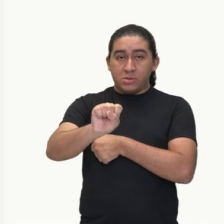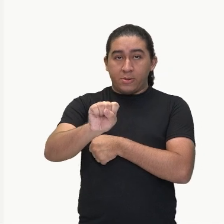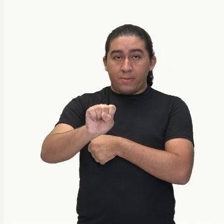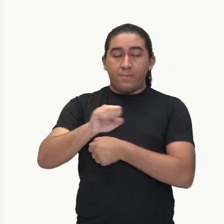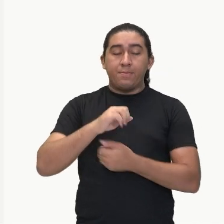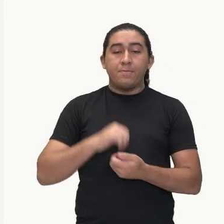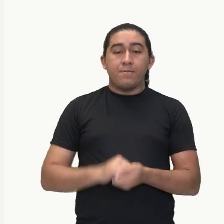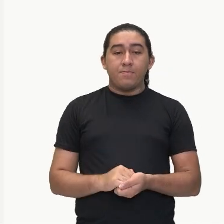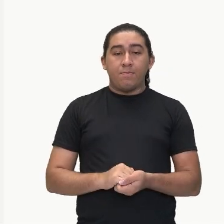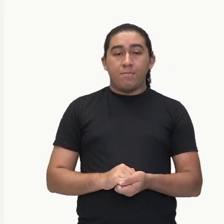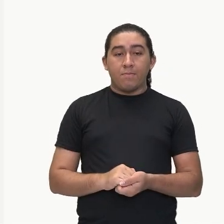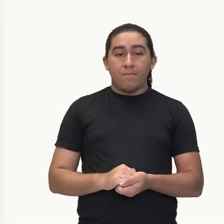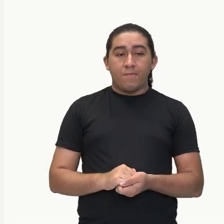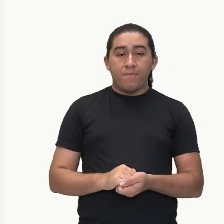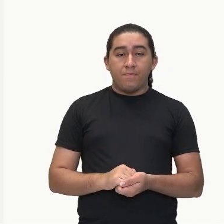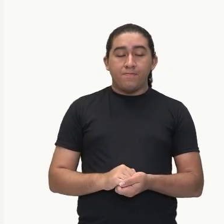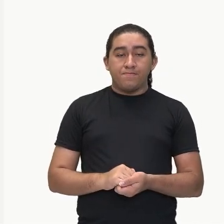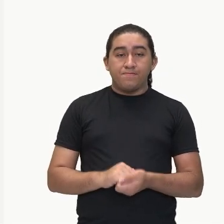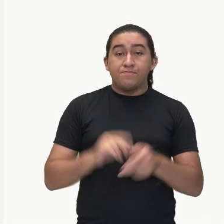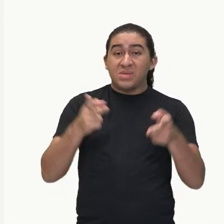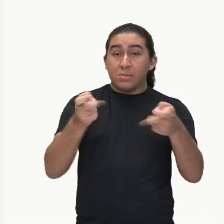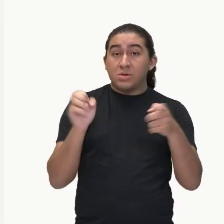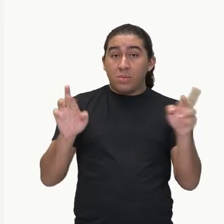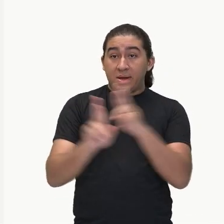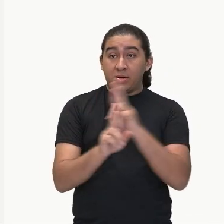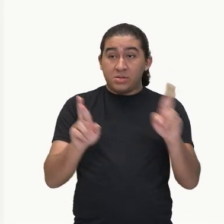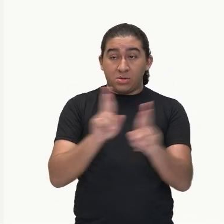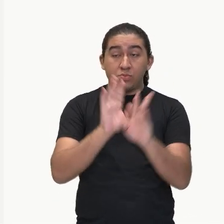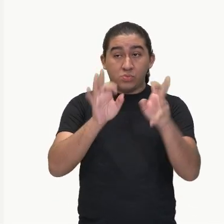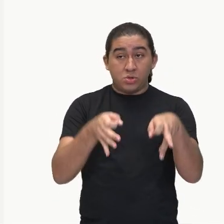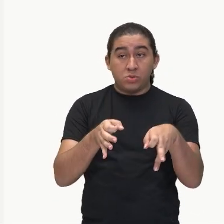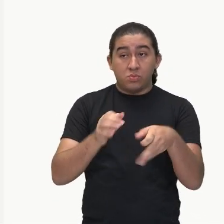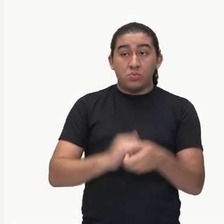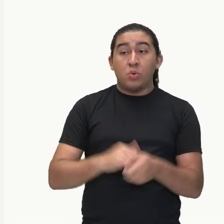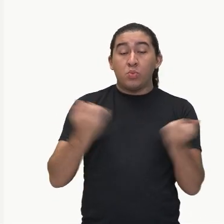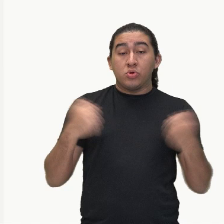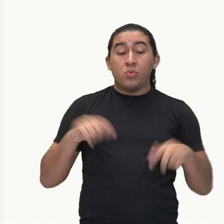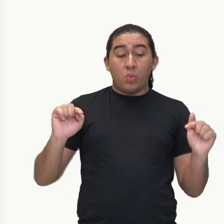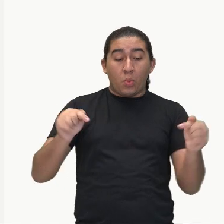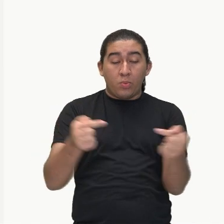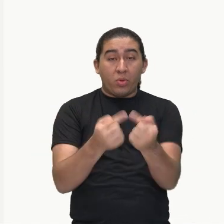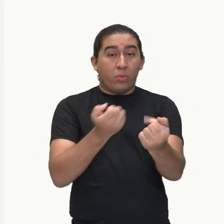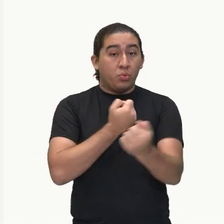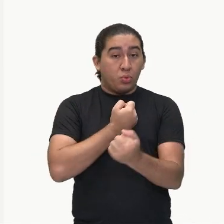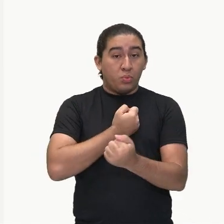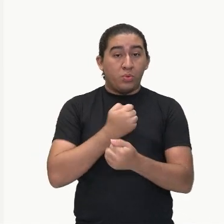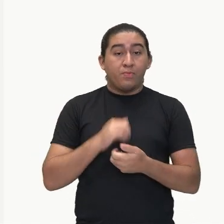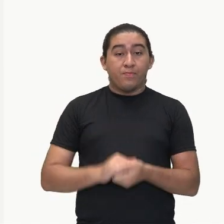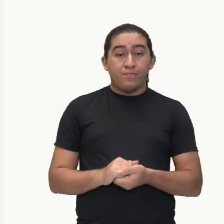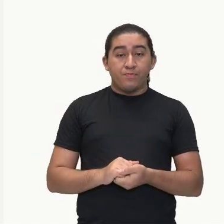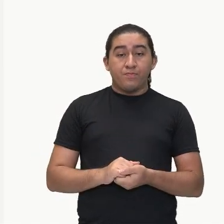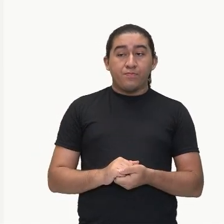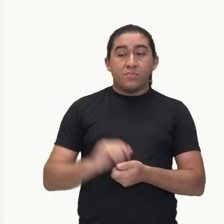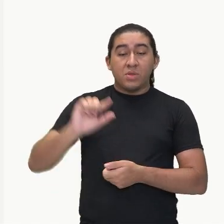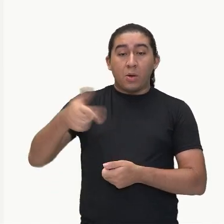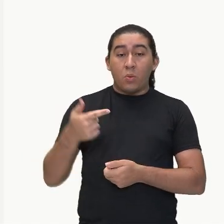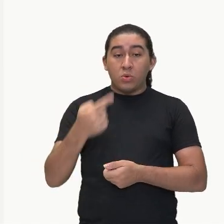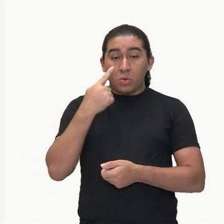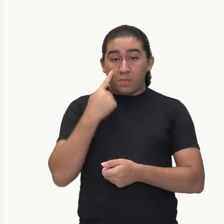tá? Olha a concordância. Vai concordar com o numeral. Mais de